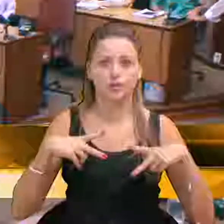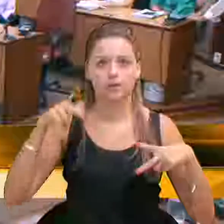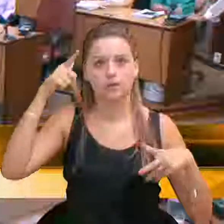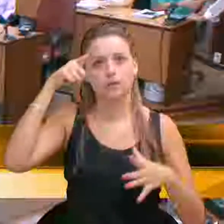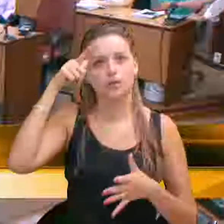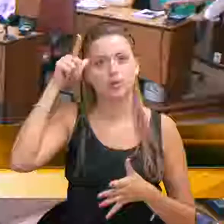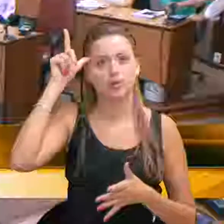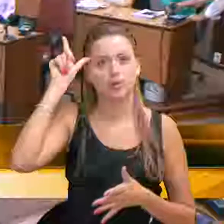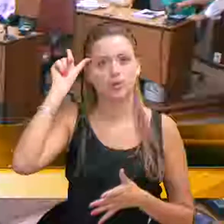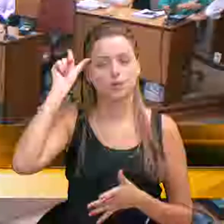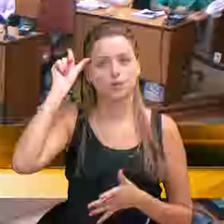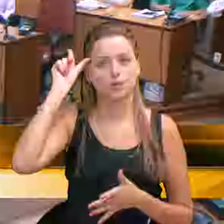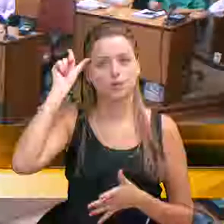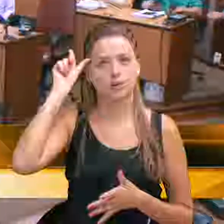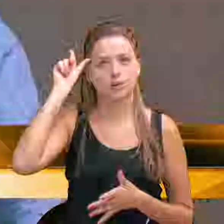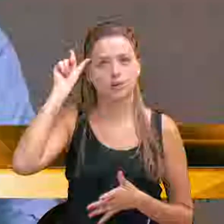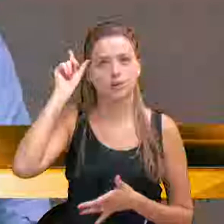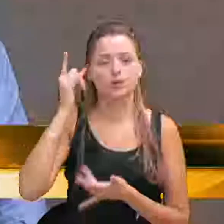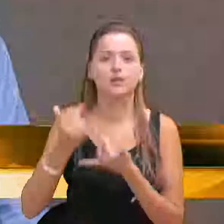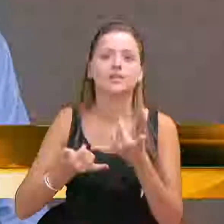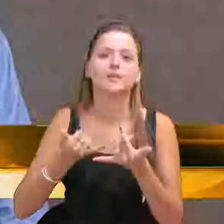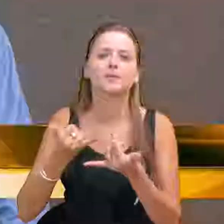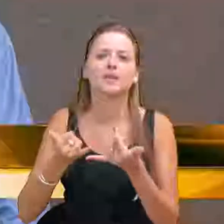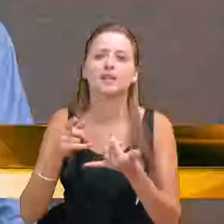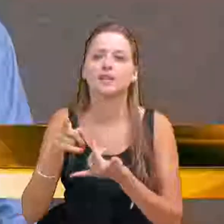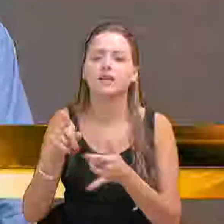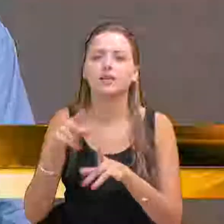Ontem, como brincava um pouco até com o vereador Bandeira,